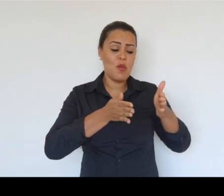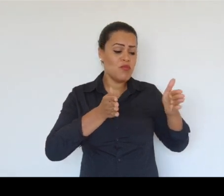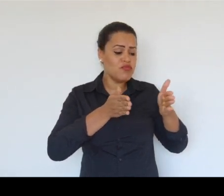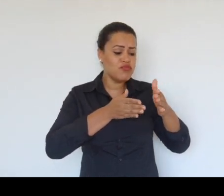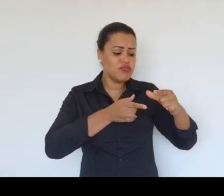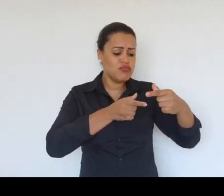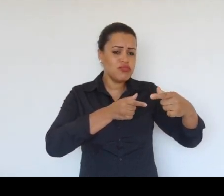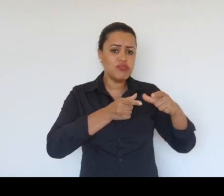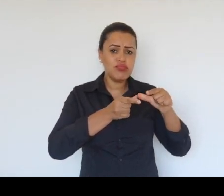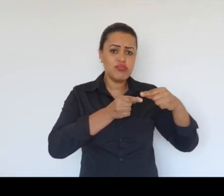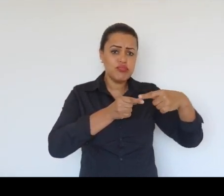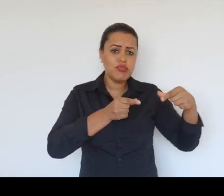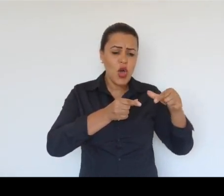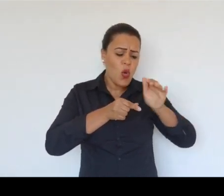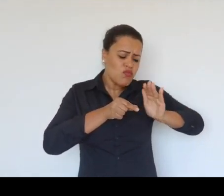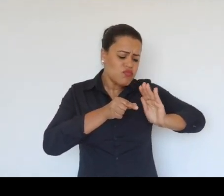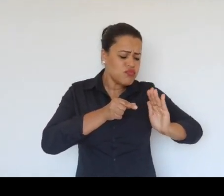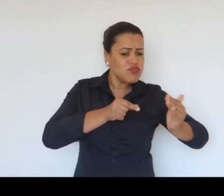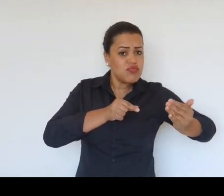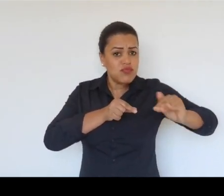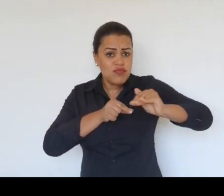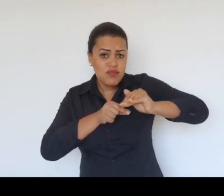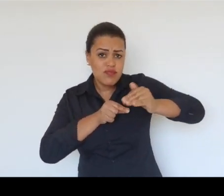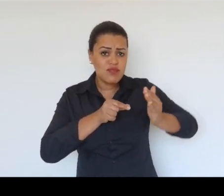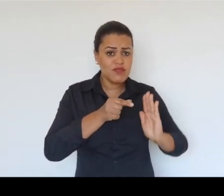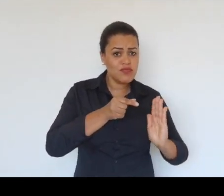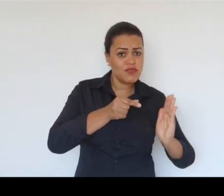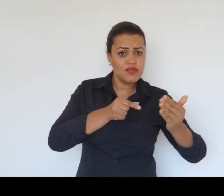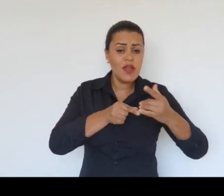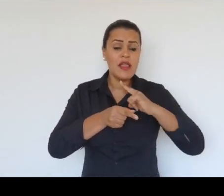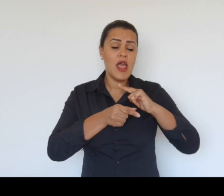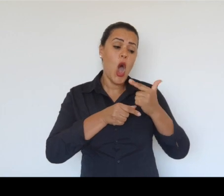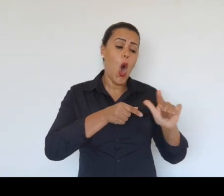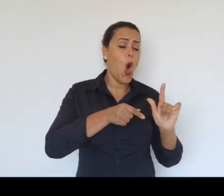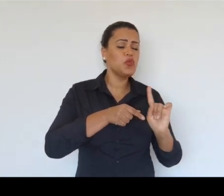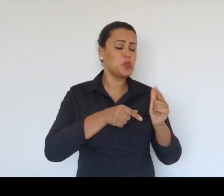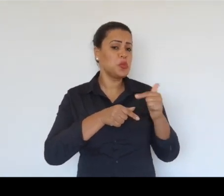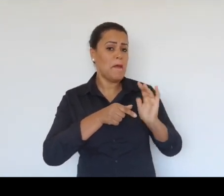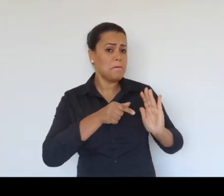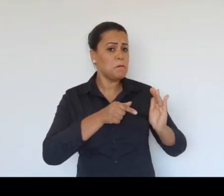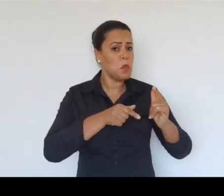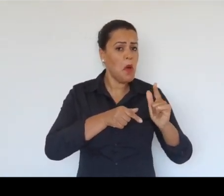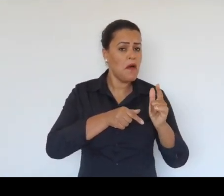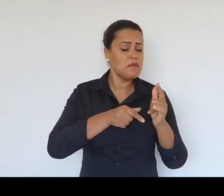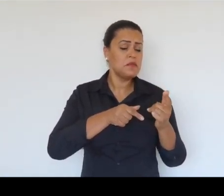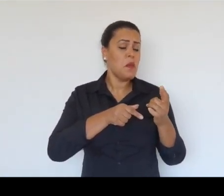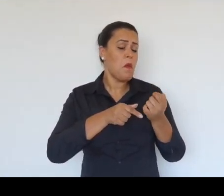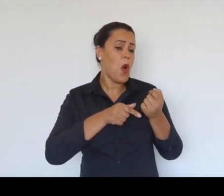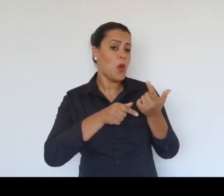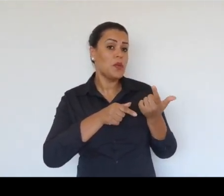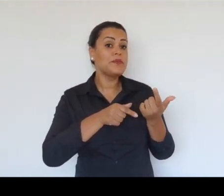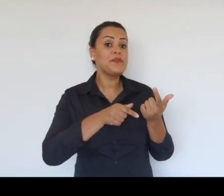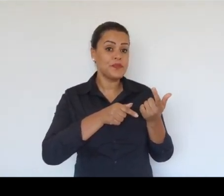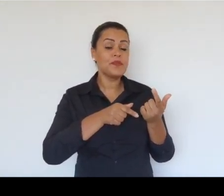diversas formas, uns mais acabados, no sentido de serem completamente polidos, outros menos, que o polimento se